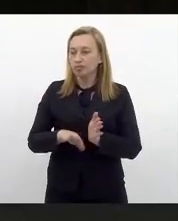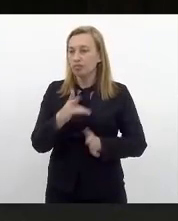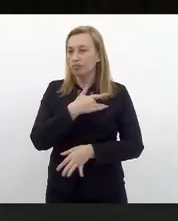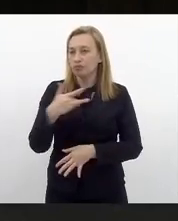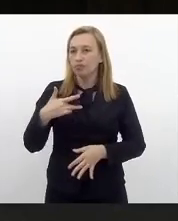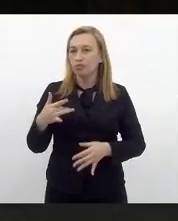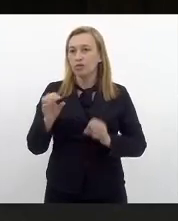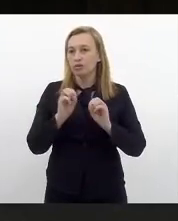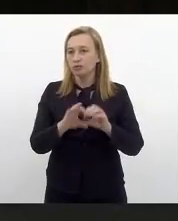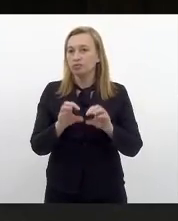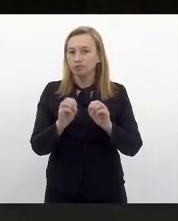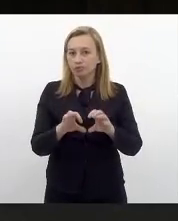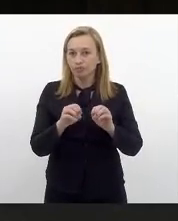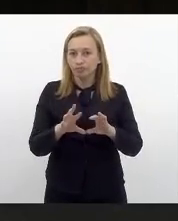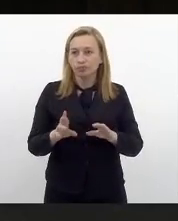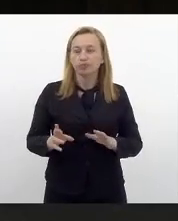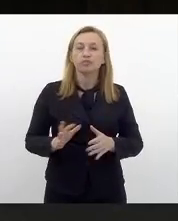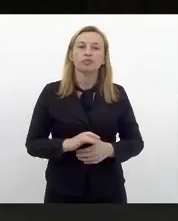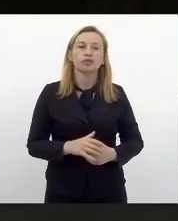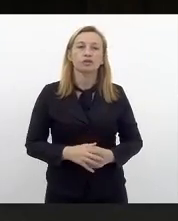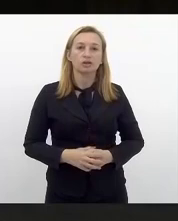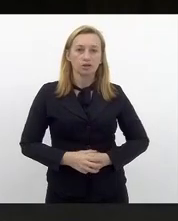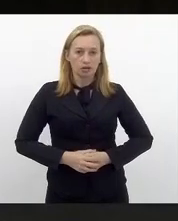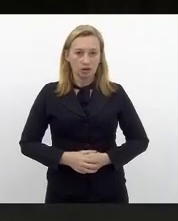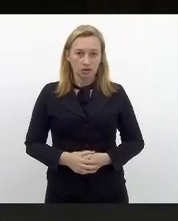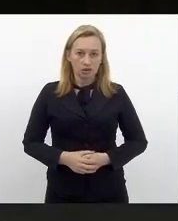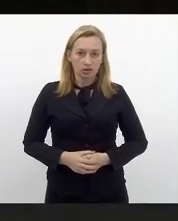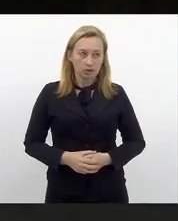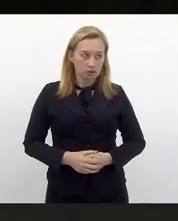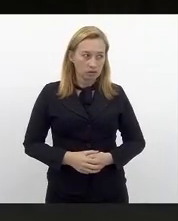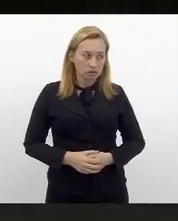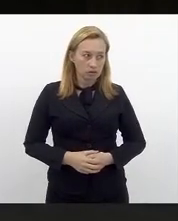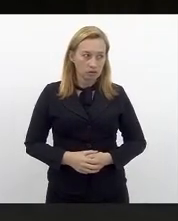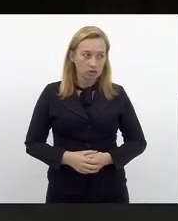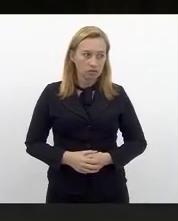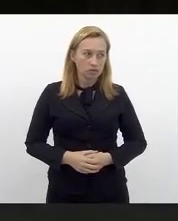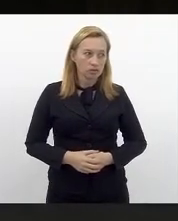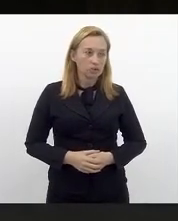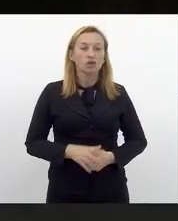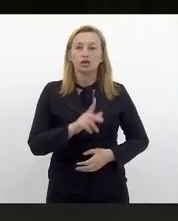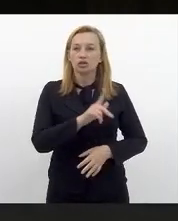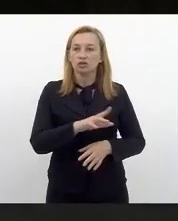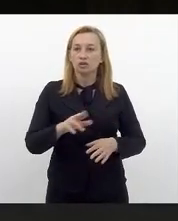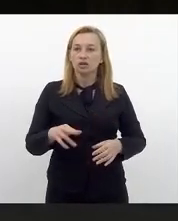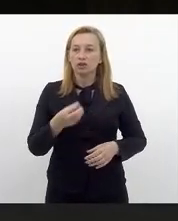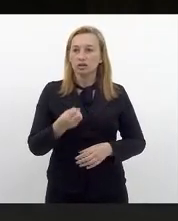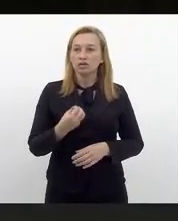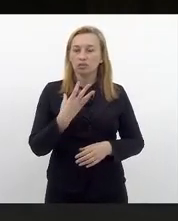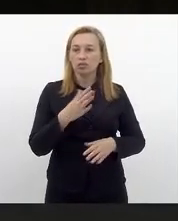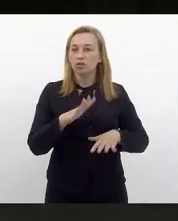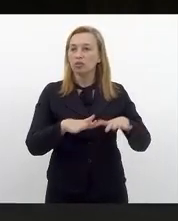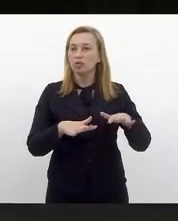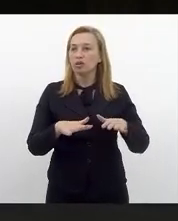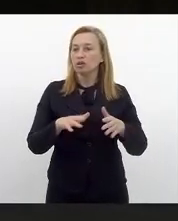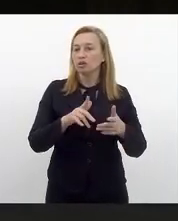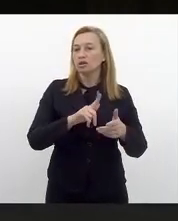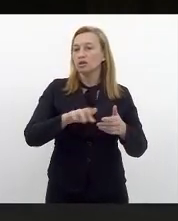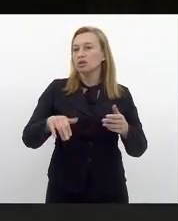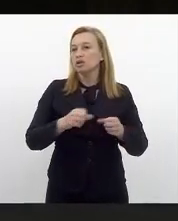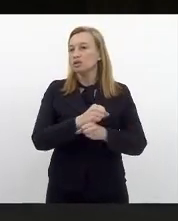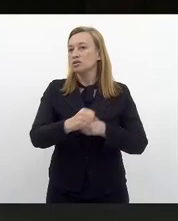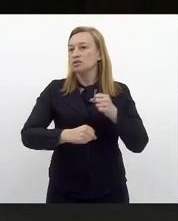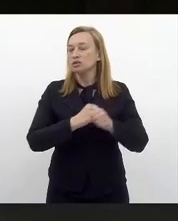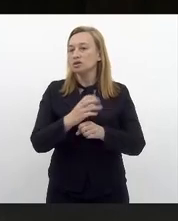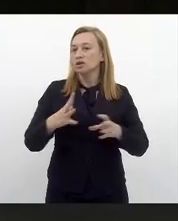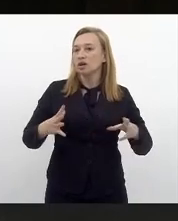em saúde e educação realizadas pelo em razão de eventual diferença positiva entre a variação anual das